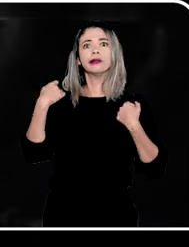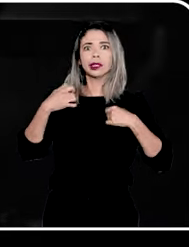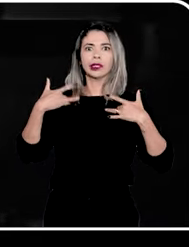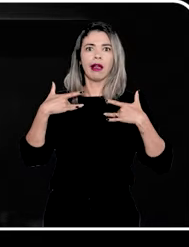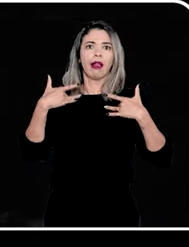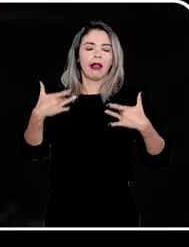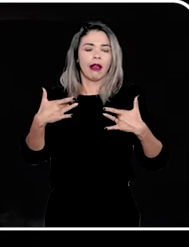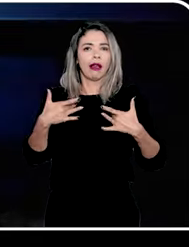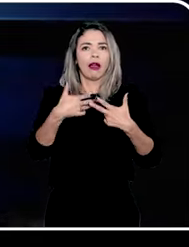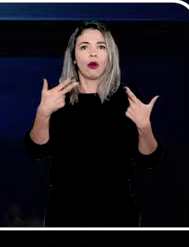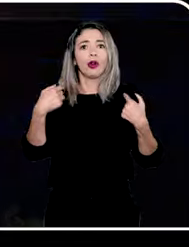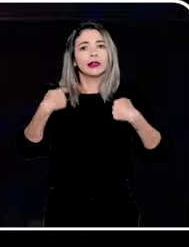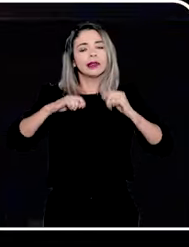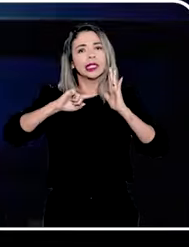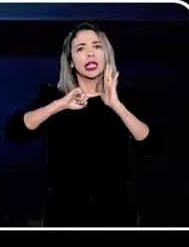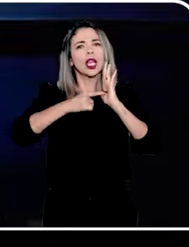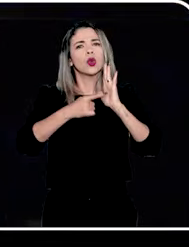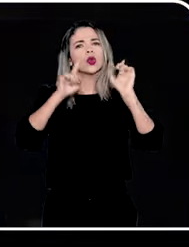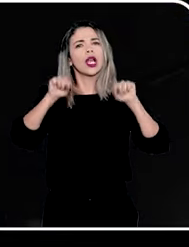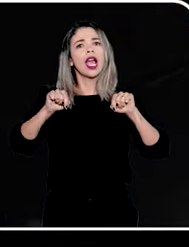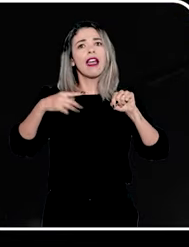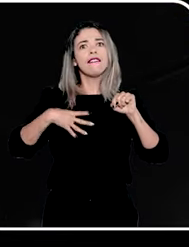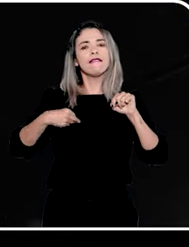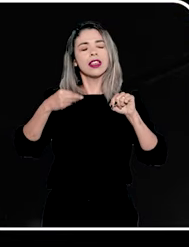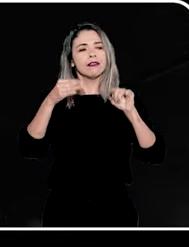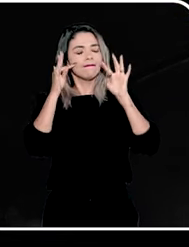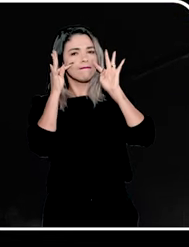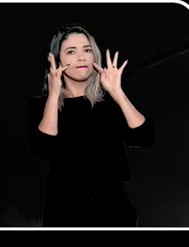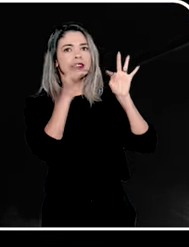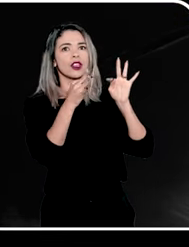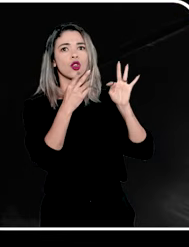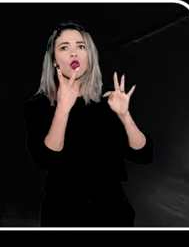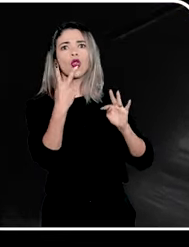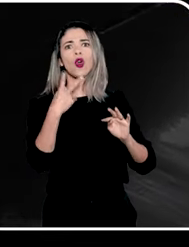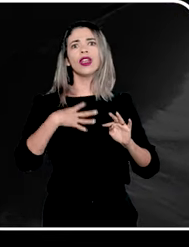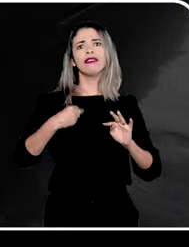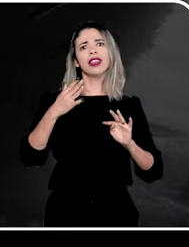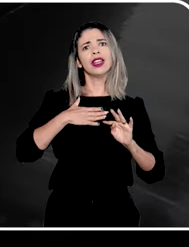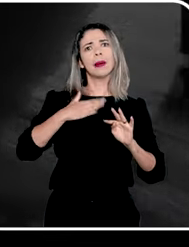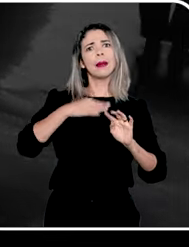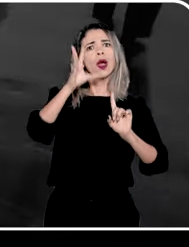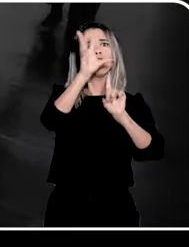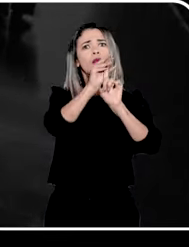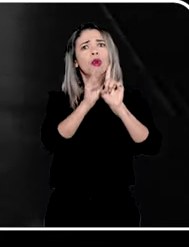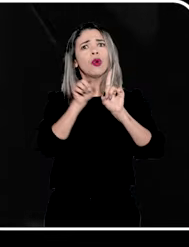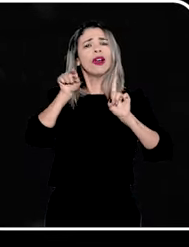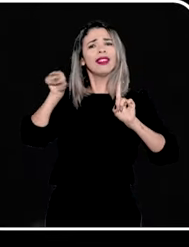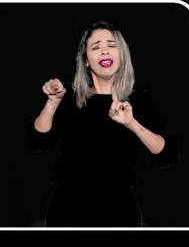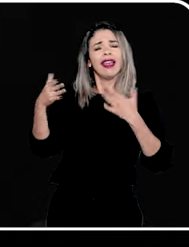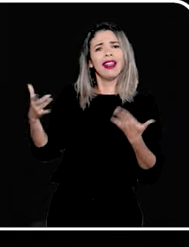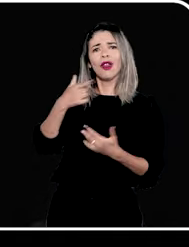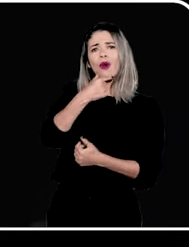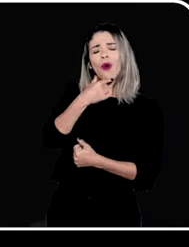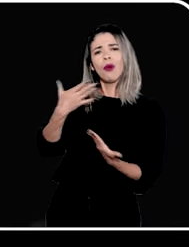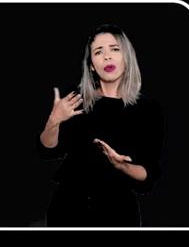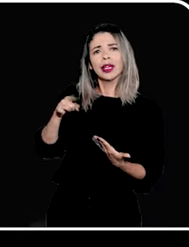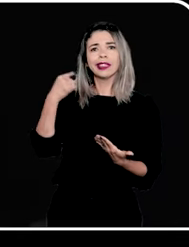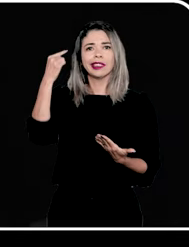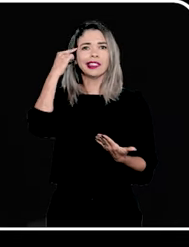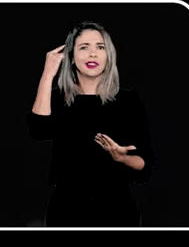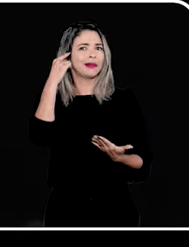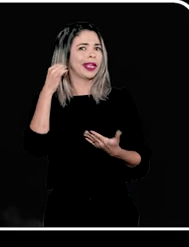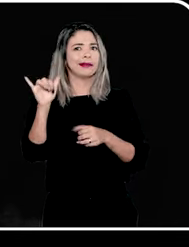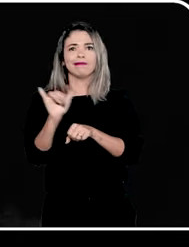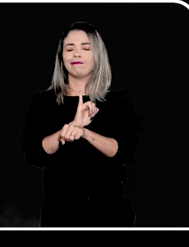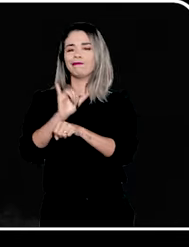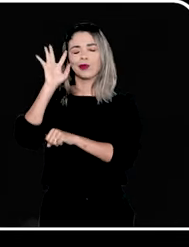tomar a gota daágua fazer a denúncia foi a minha filha duas filhas foram ví de abuso sexual del desespero a gente